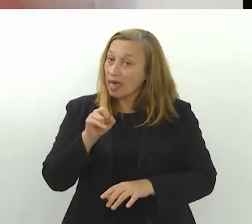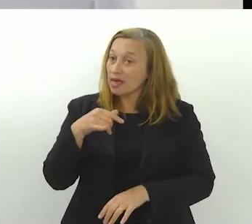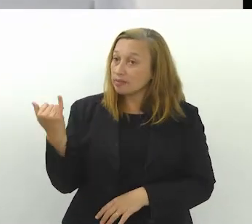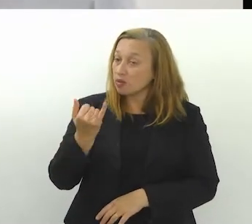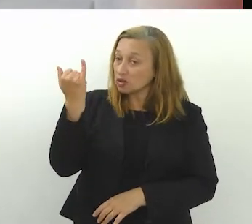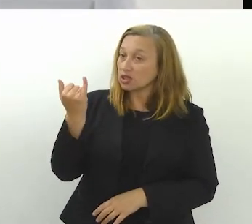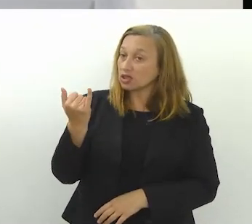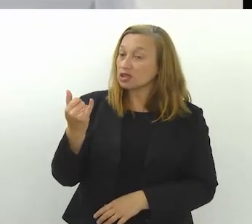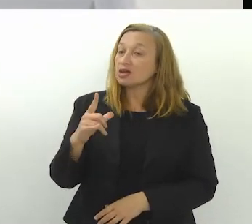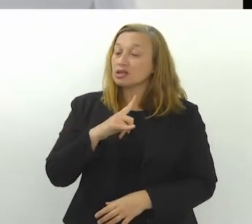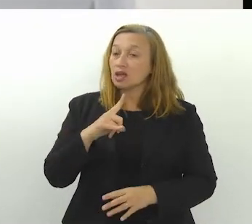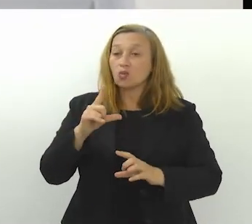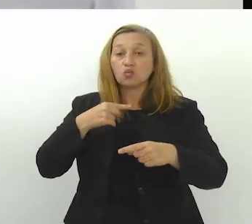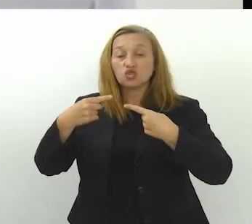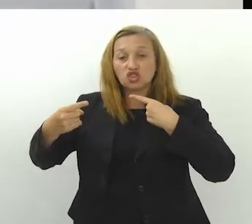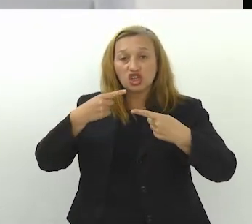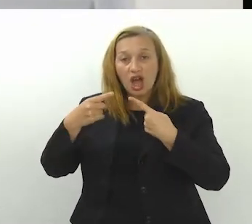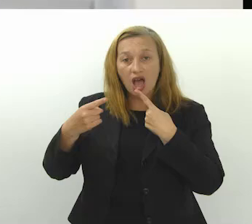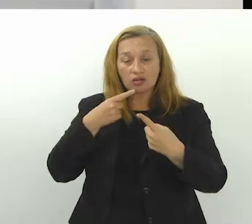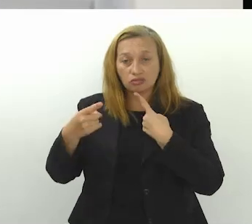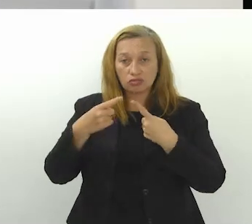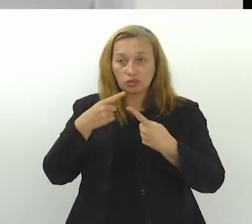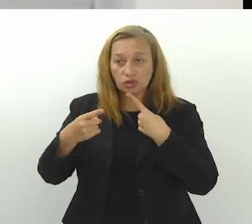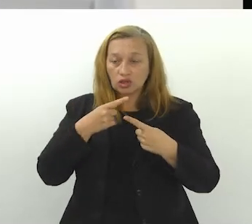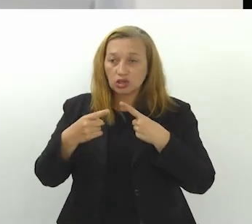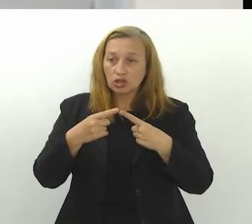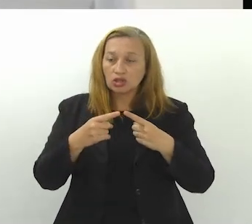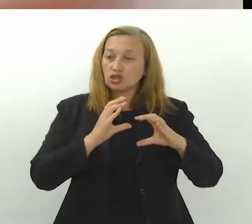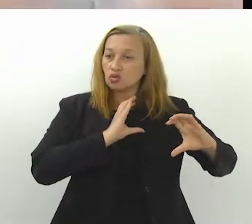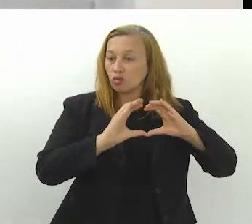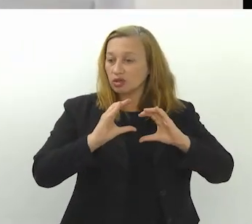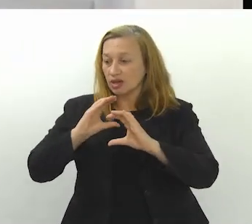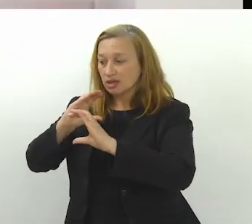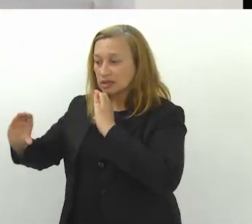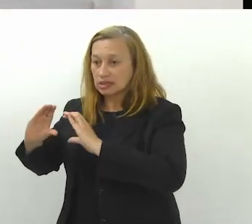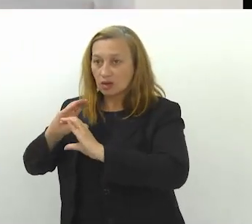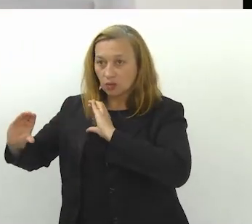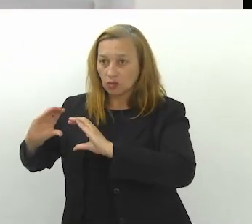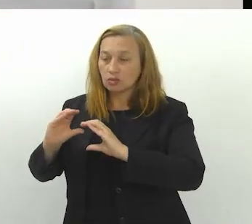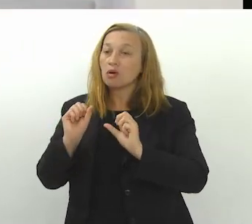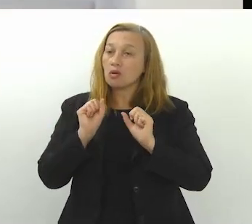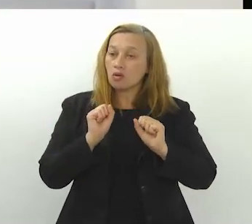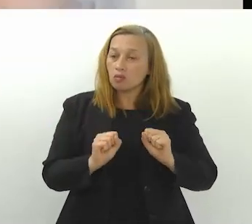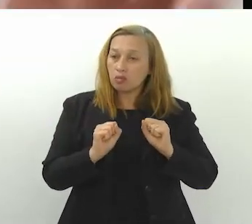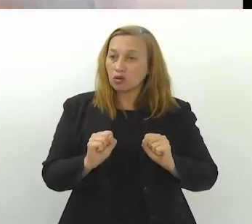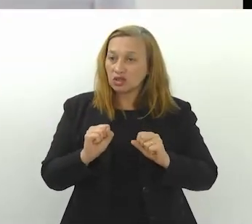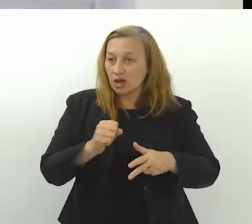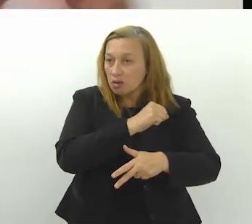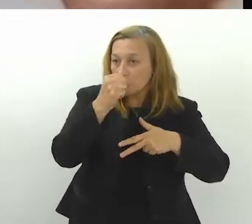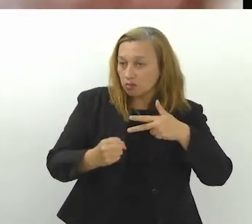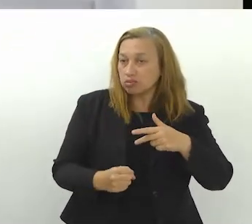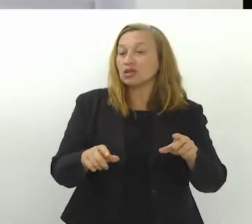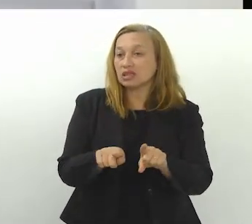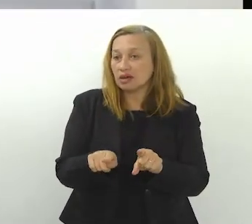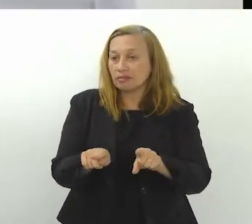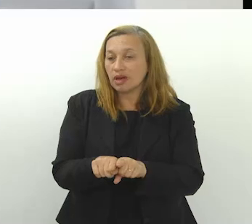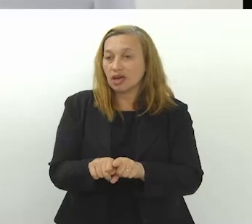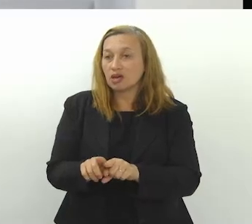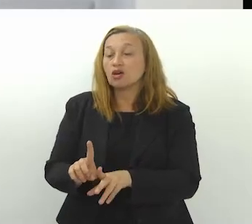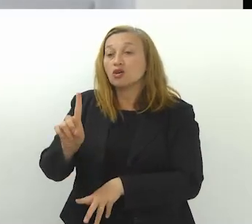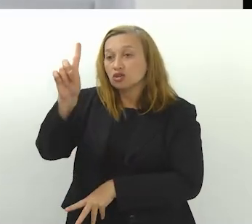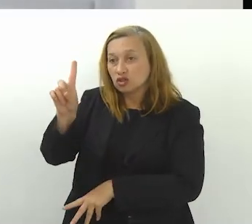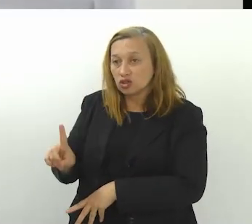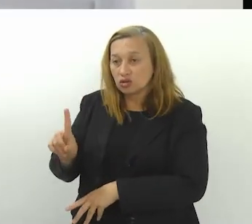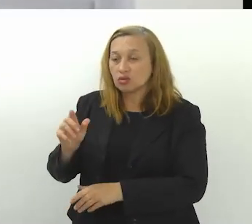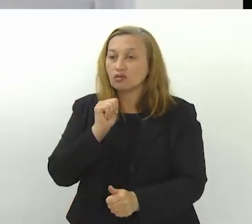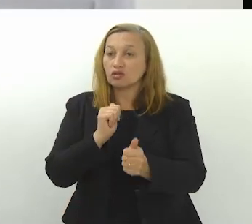cria aí um elo de diálogo e de comunicação entre esses setores e o poder público e os dirigentes de futebol. E